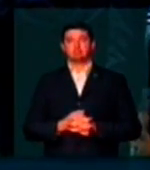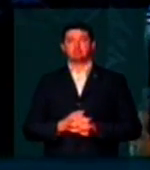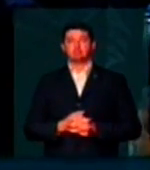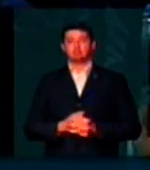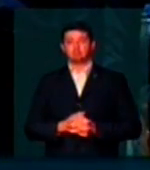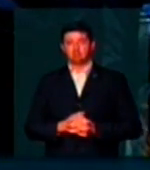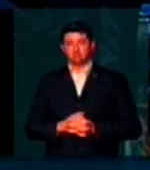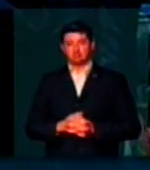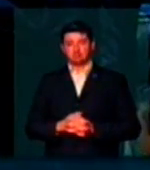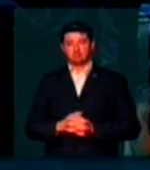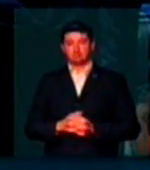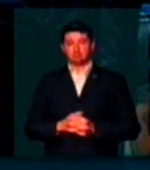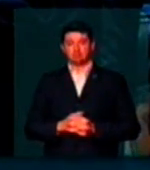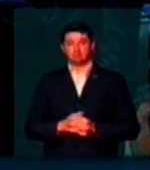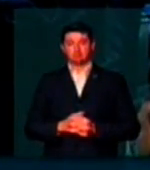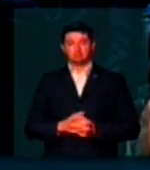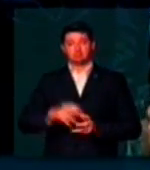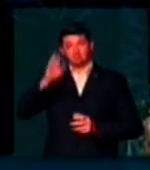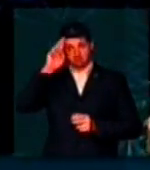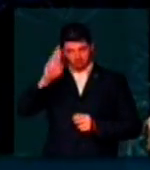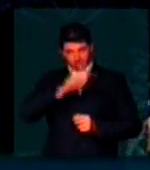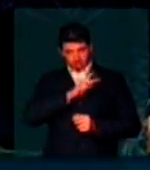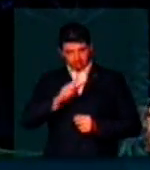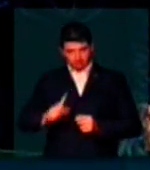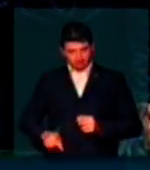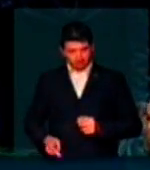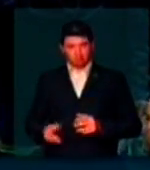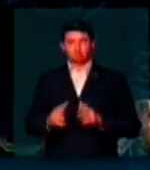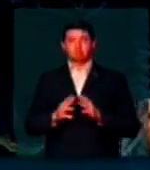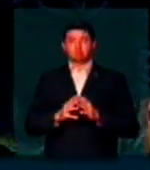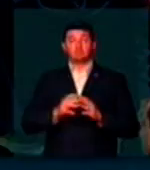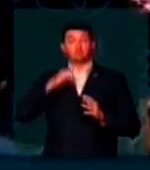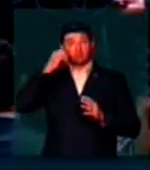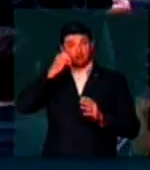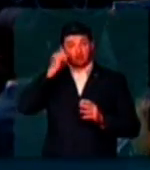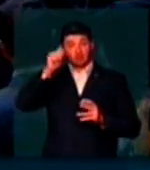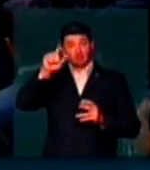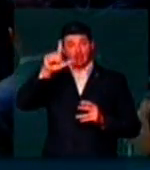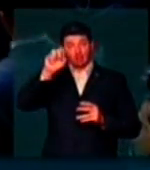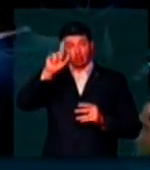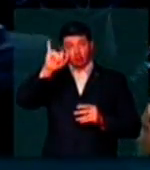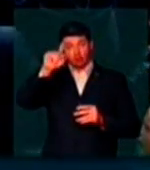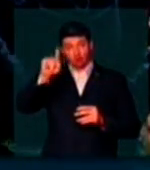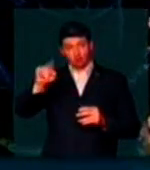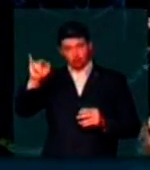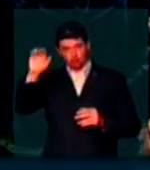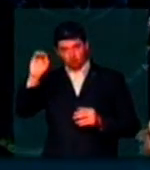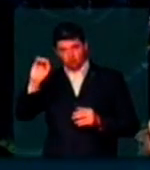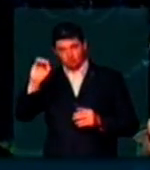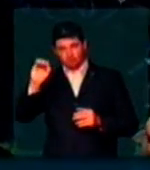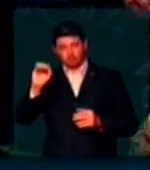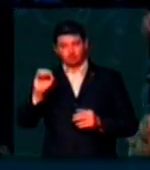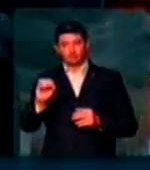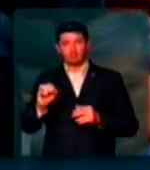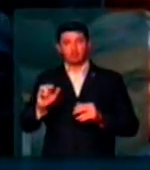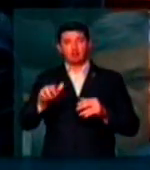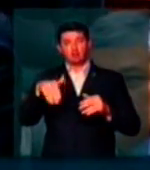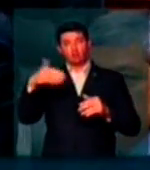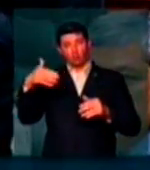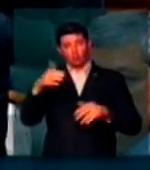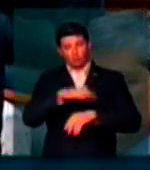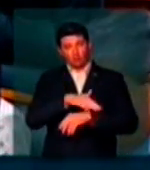Tá bom, só tudo. Senhor presidente, o senador Aloísio, durante o transcurso da